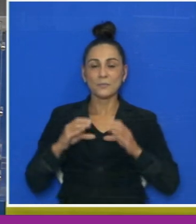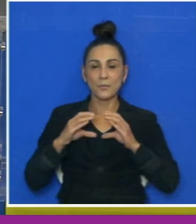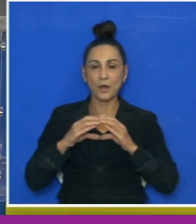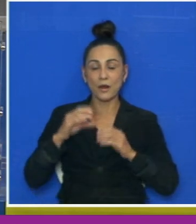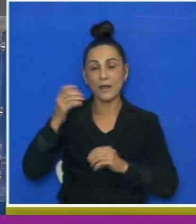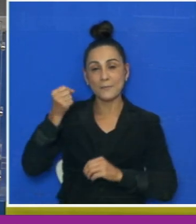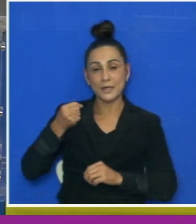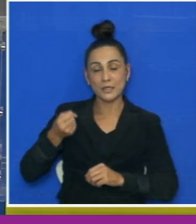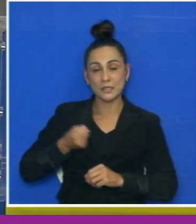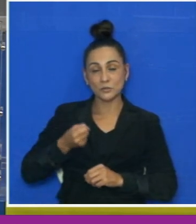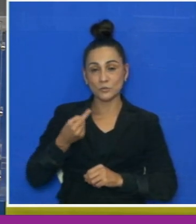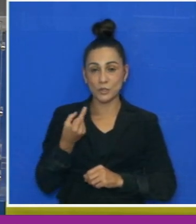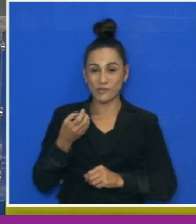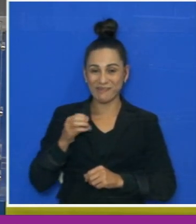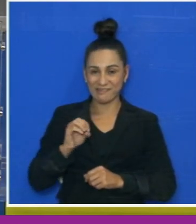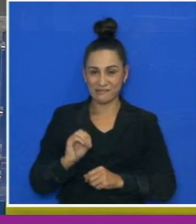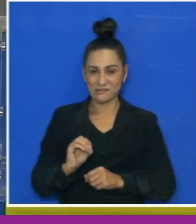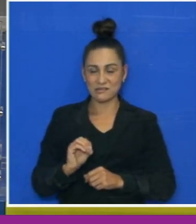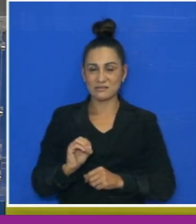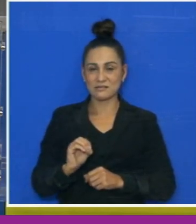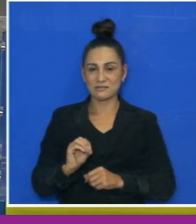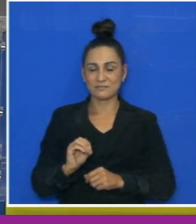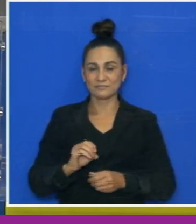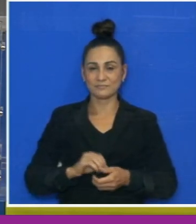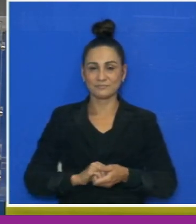Bola branca número 10.